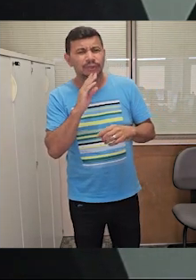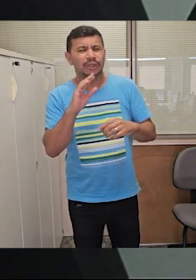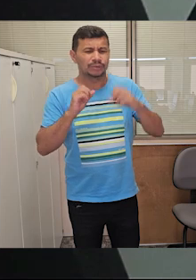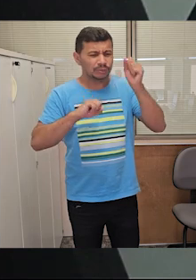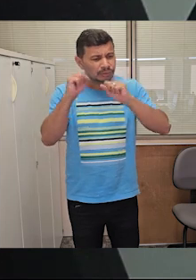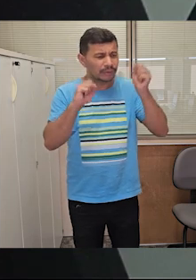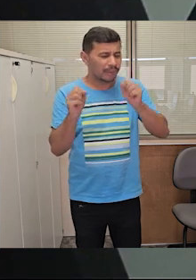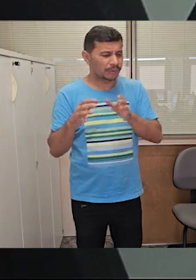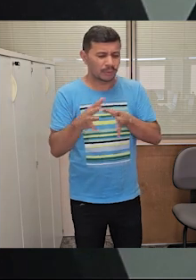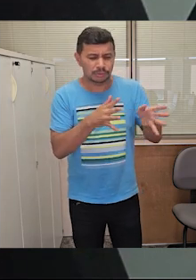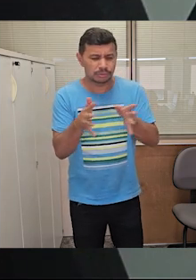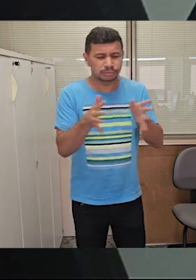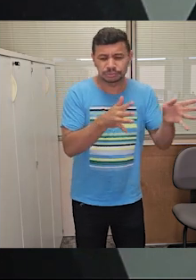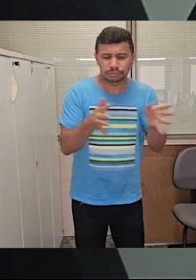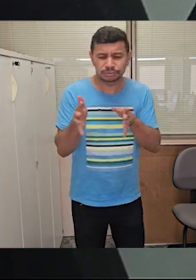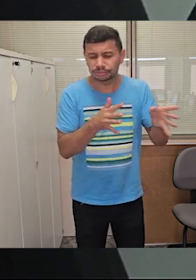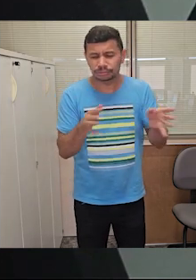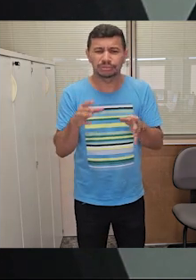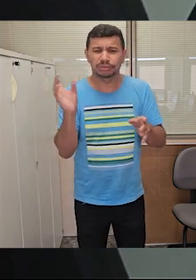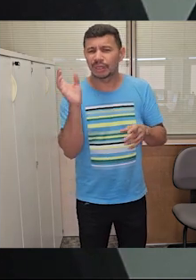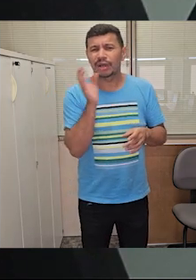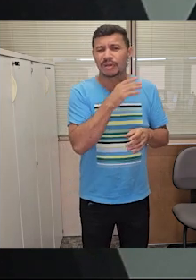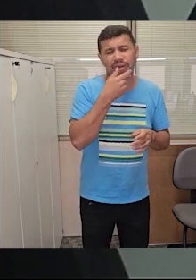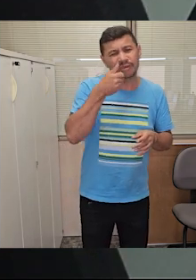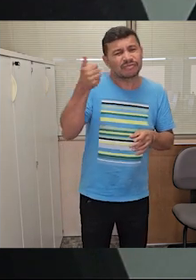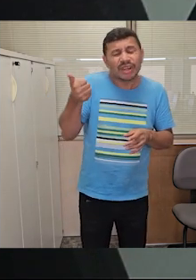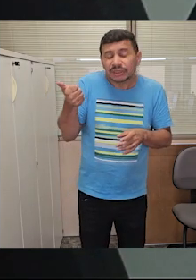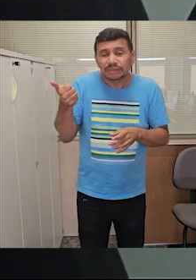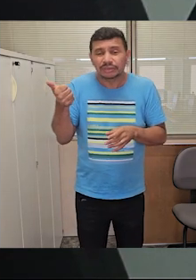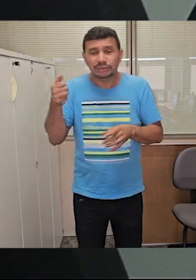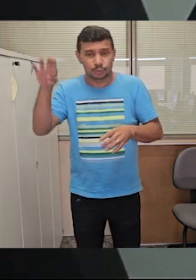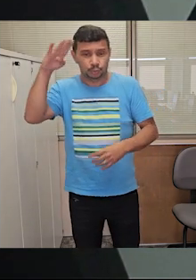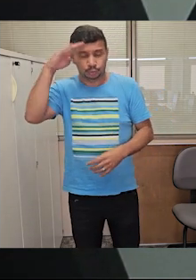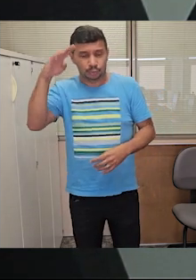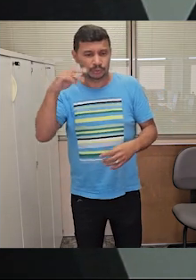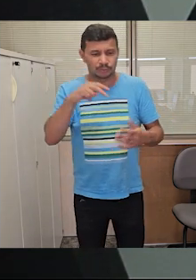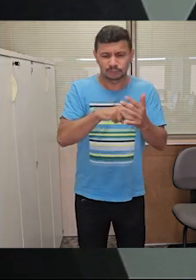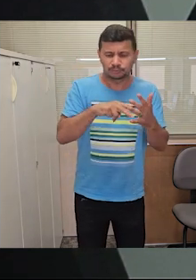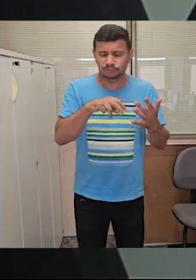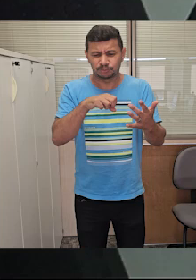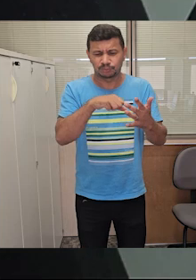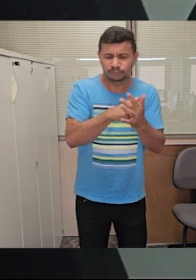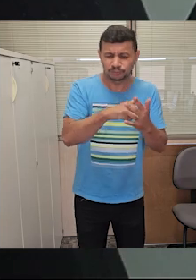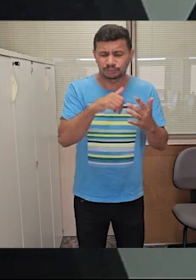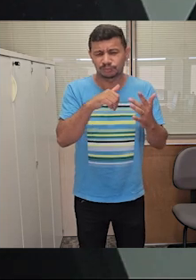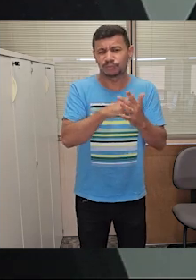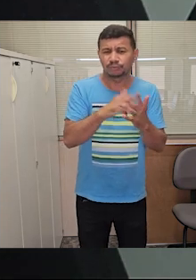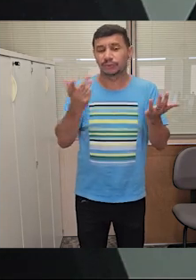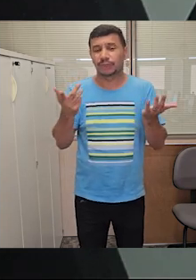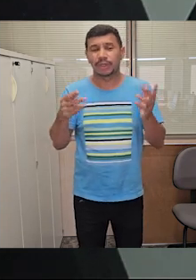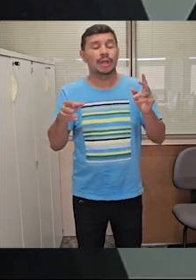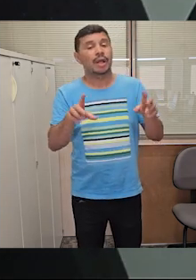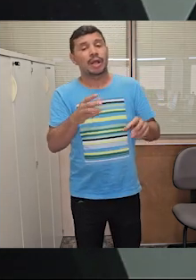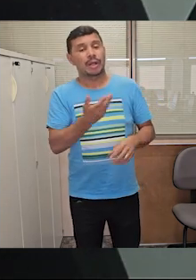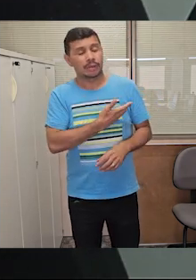Mas teve um grande número de pessoas que foram presas, muitos companheiros foram presos. No